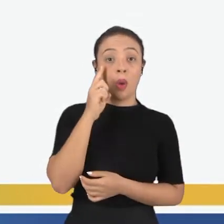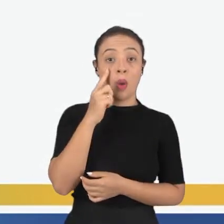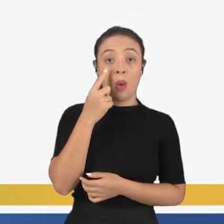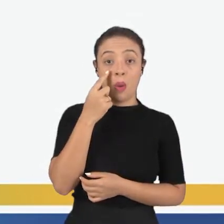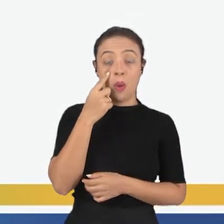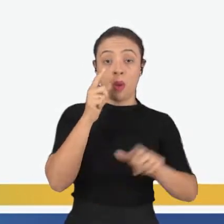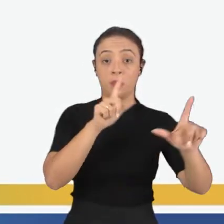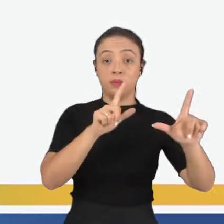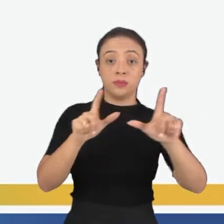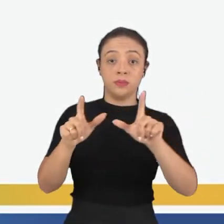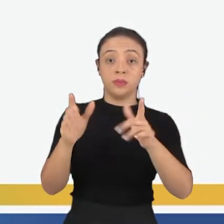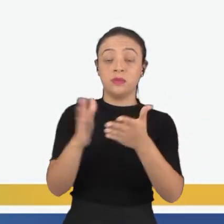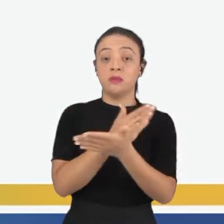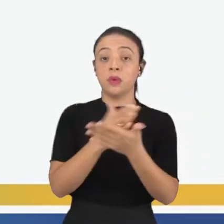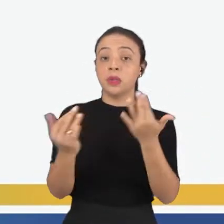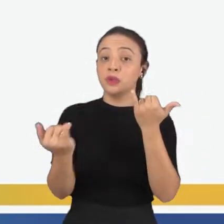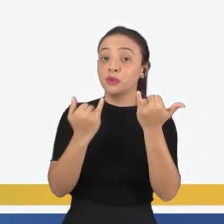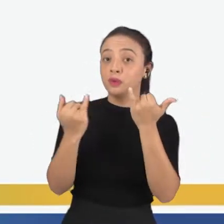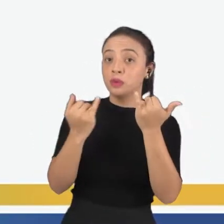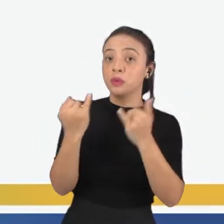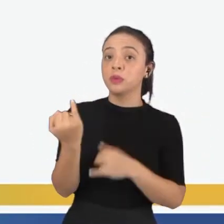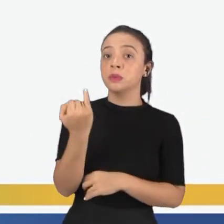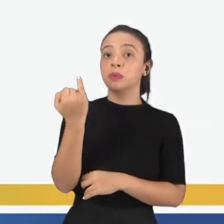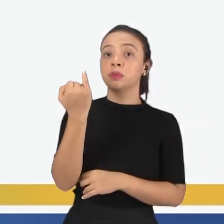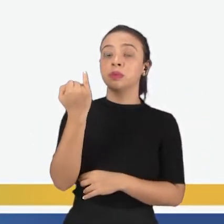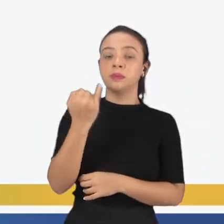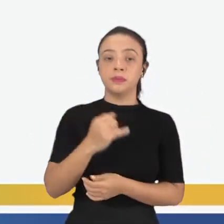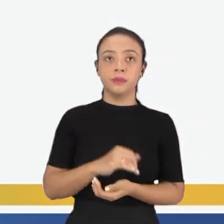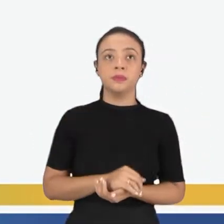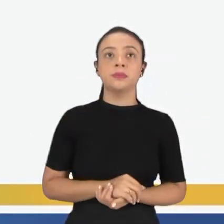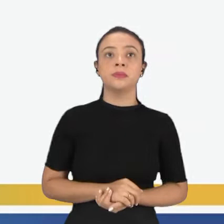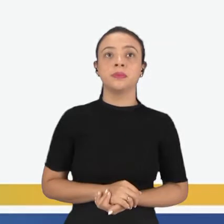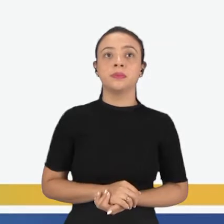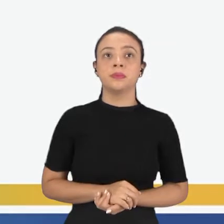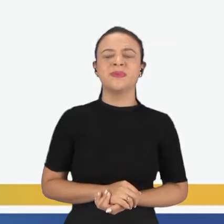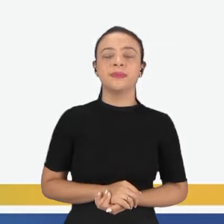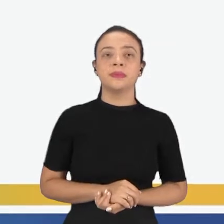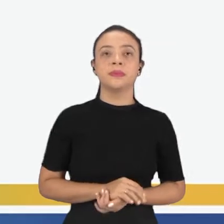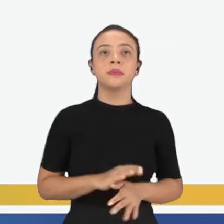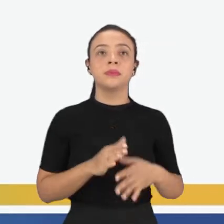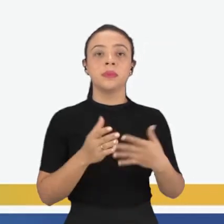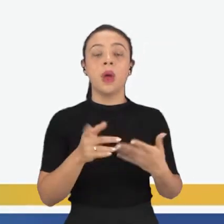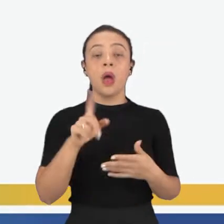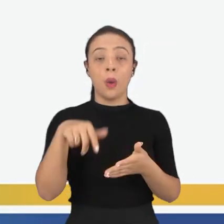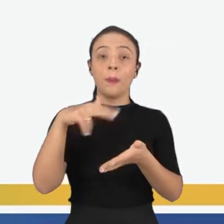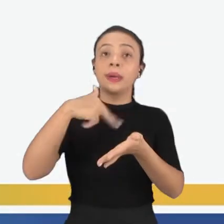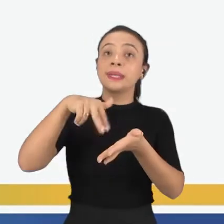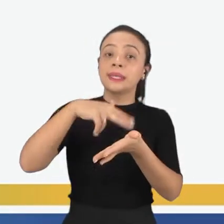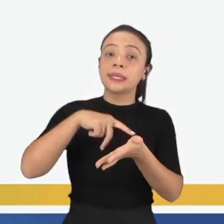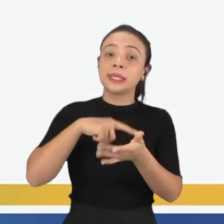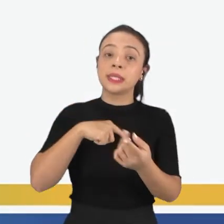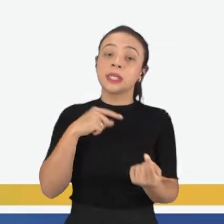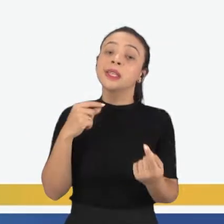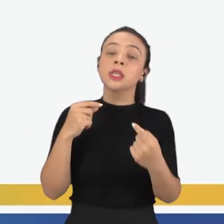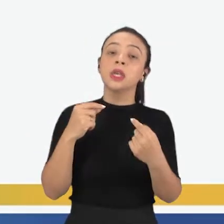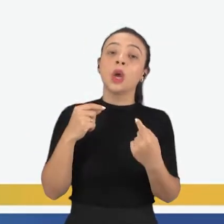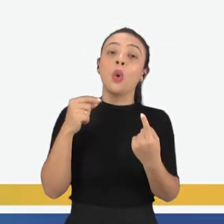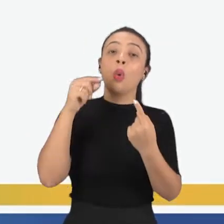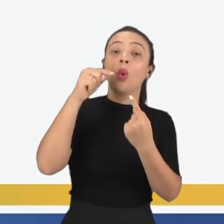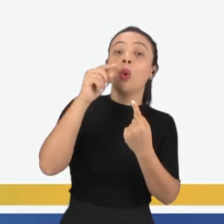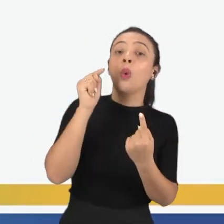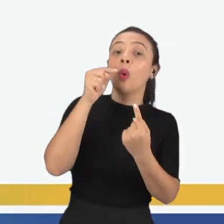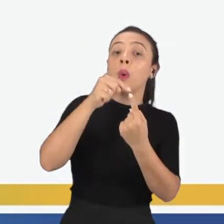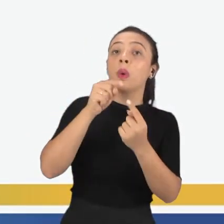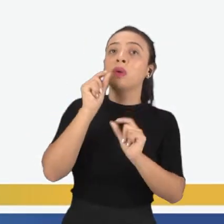trago algumas importantes histórias sobre ele. Então vamos lá. O Cuarupi, gente, é uma dança que tem a finalidade, nós já